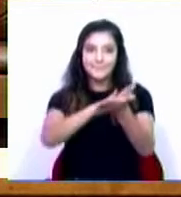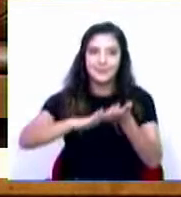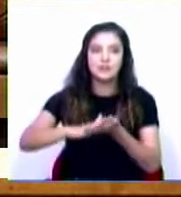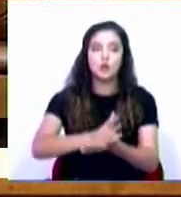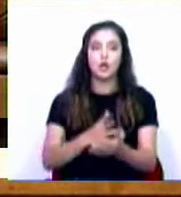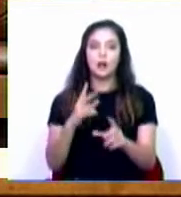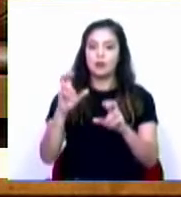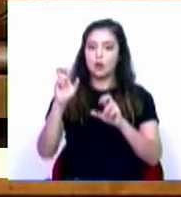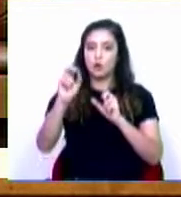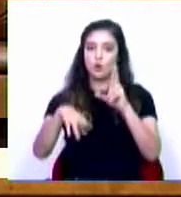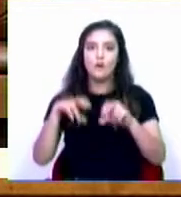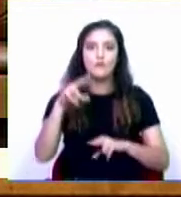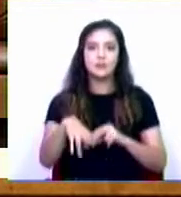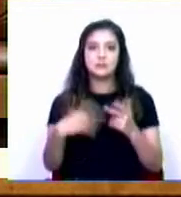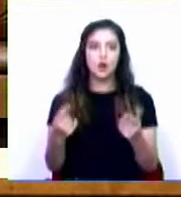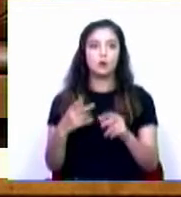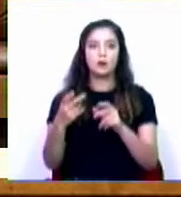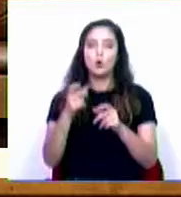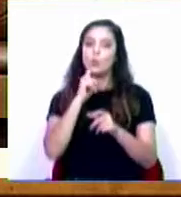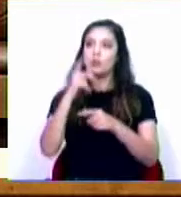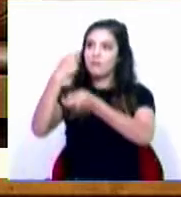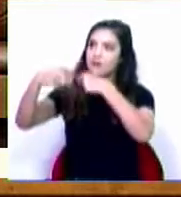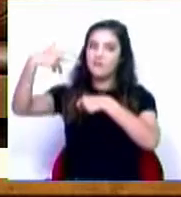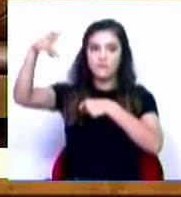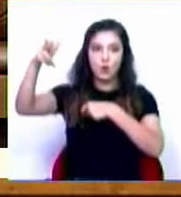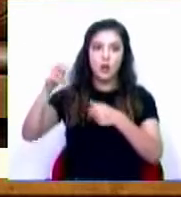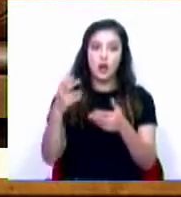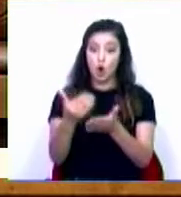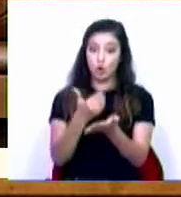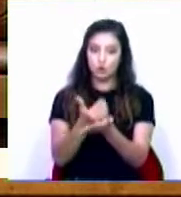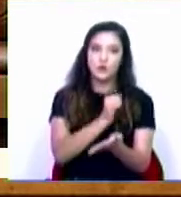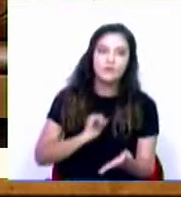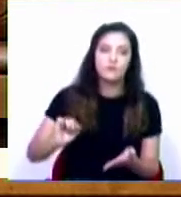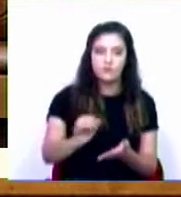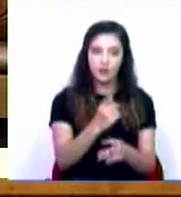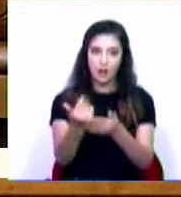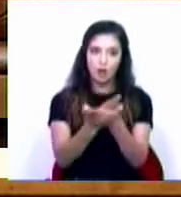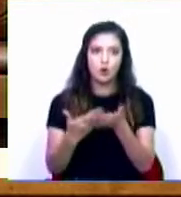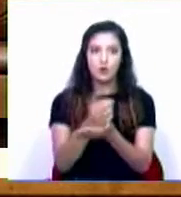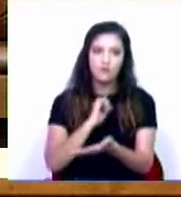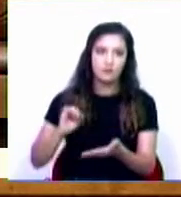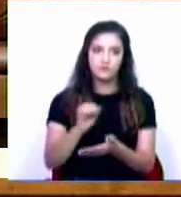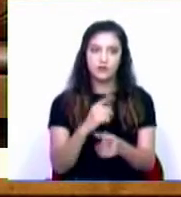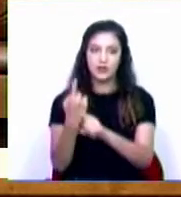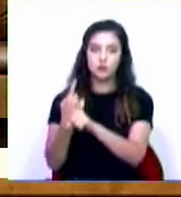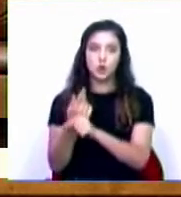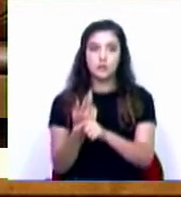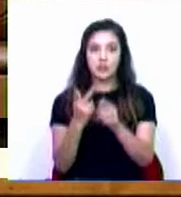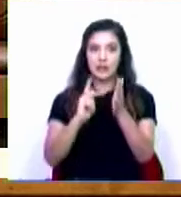inovação, na capacidade exportadora, apostando nos recursos, nos nossos recursos, em novos mercados e nos desígnios da transição